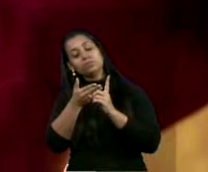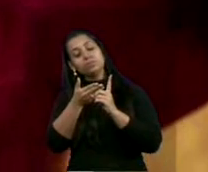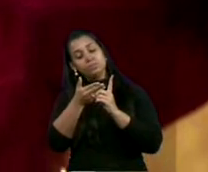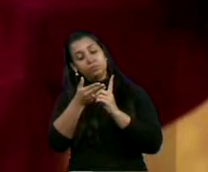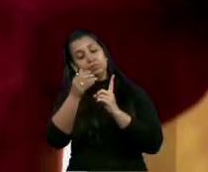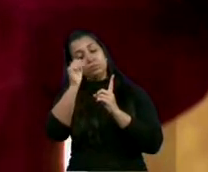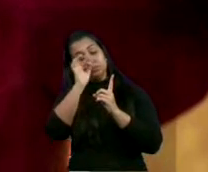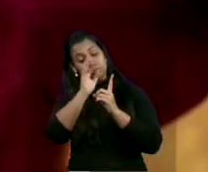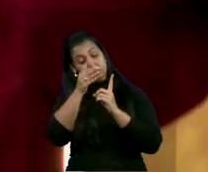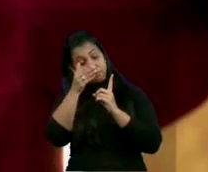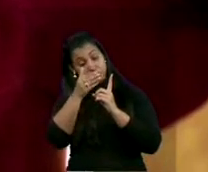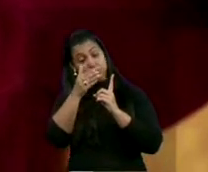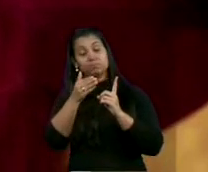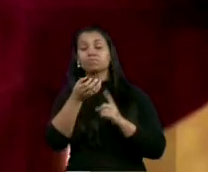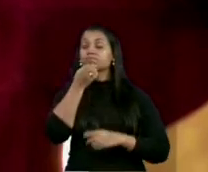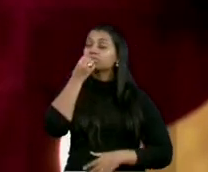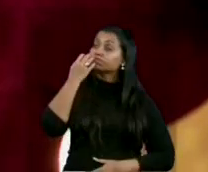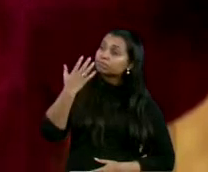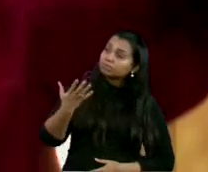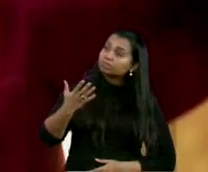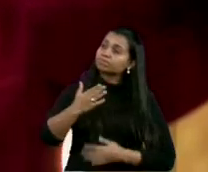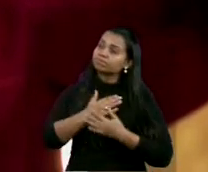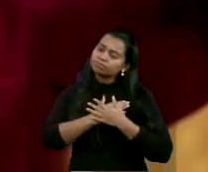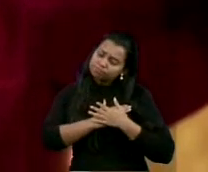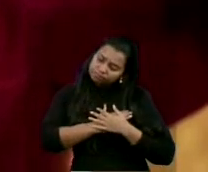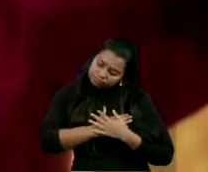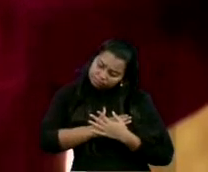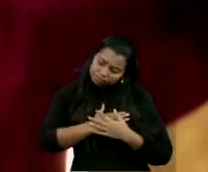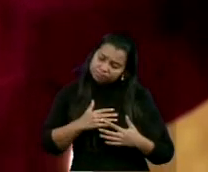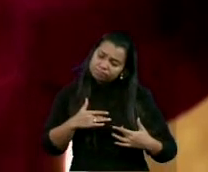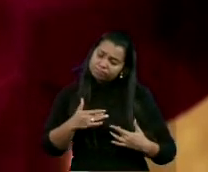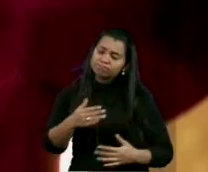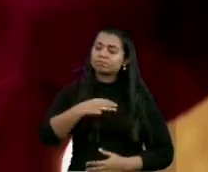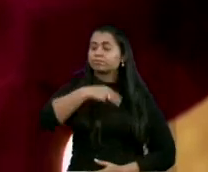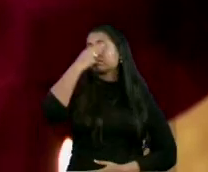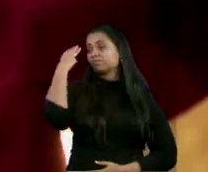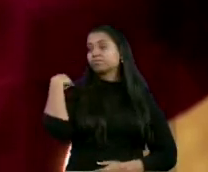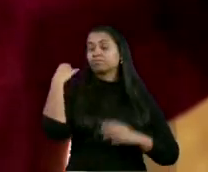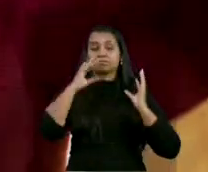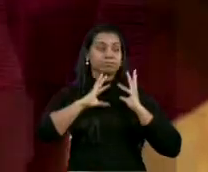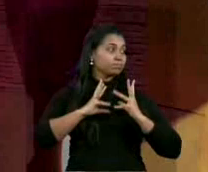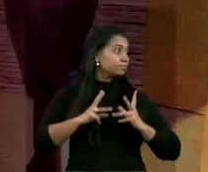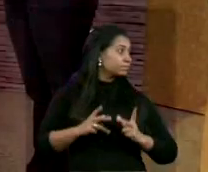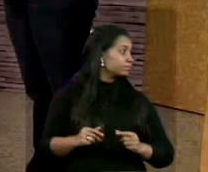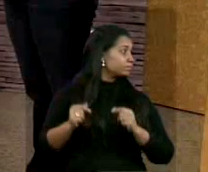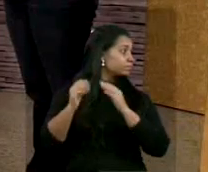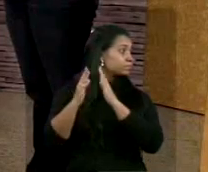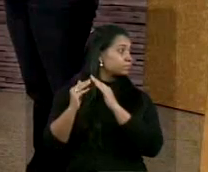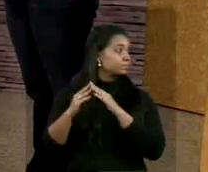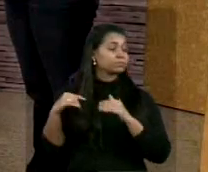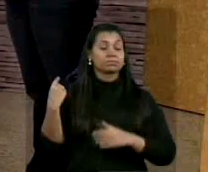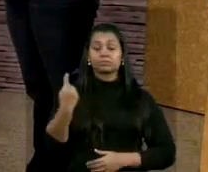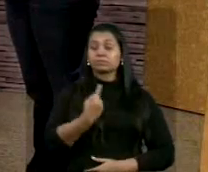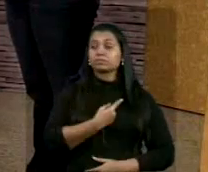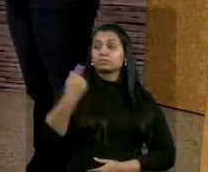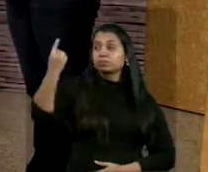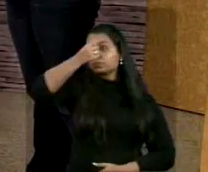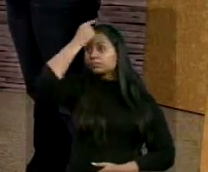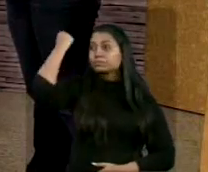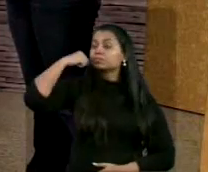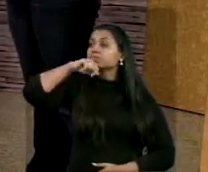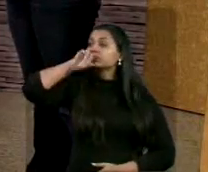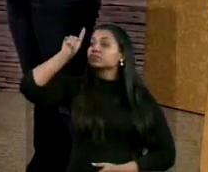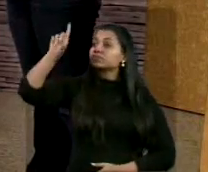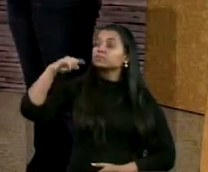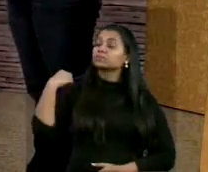Jesus, bendito o fruto do vosso ventre. Ó clemente, ó piedosa, ó doce sempre Virgem Maria, rogai